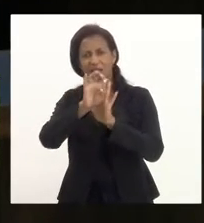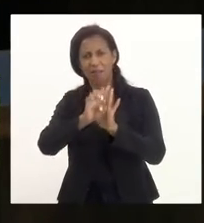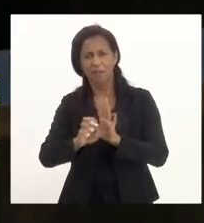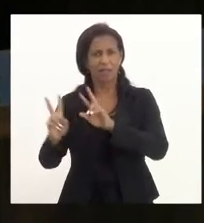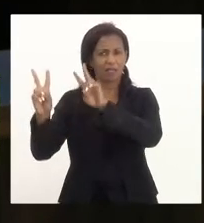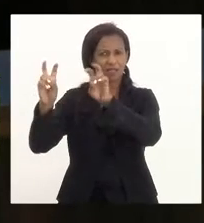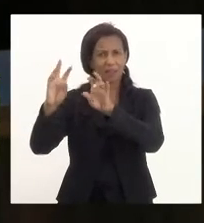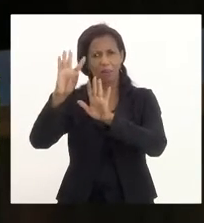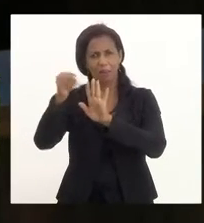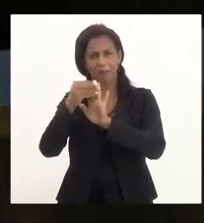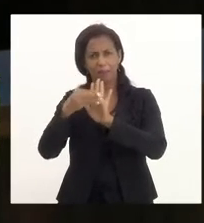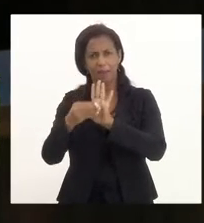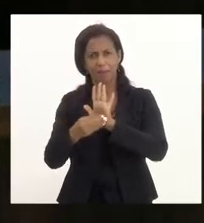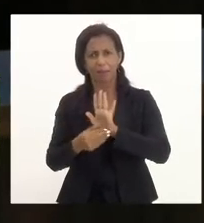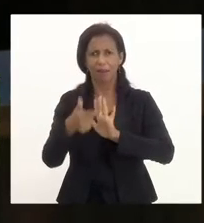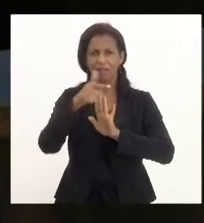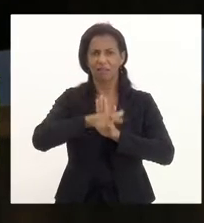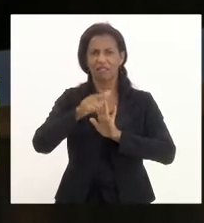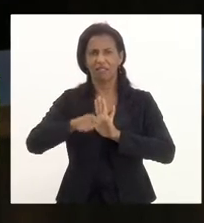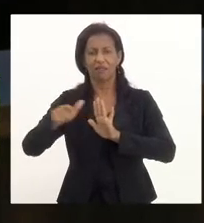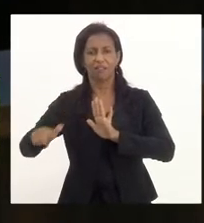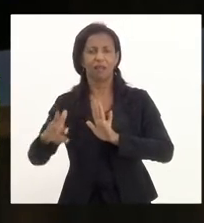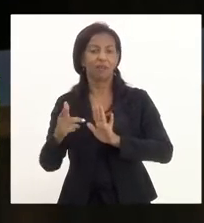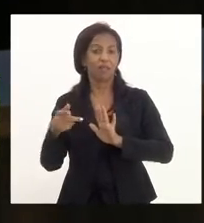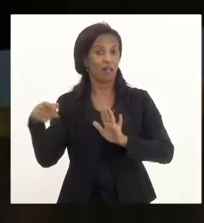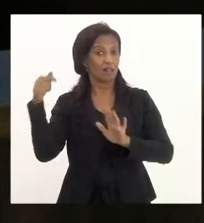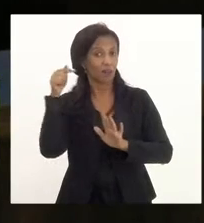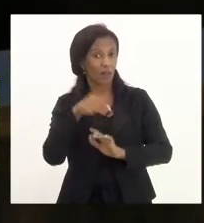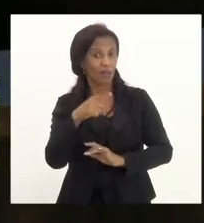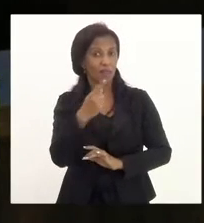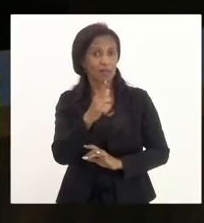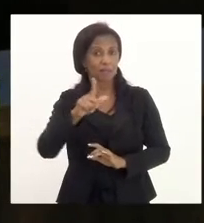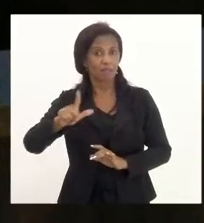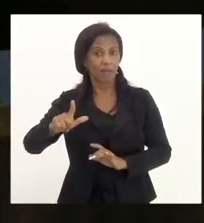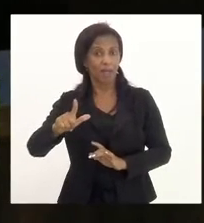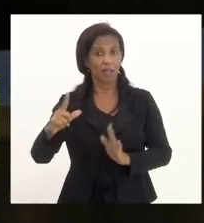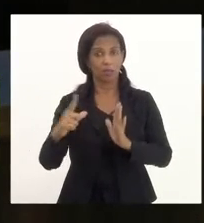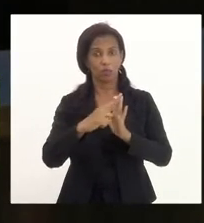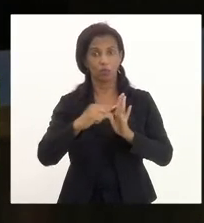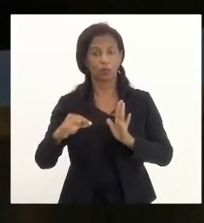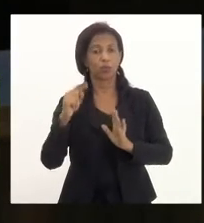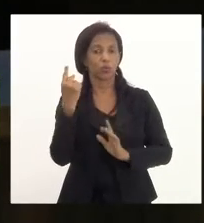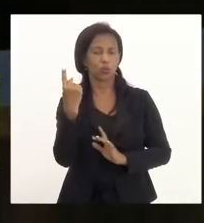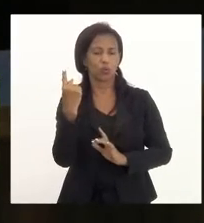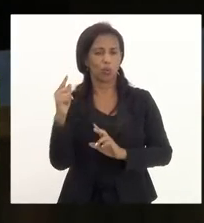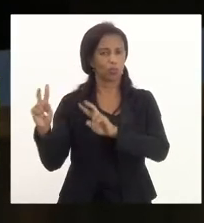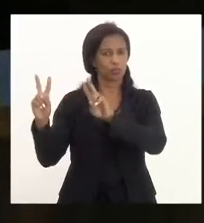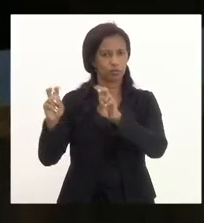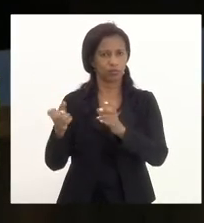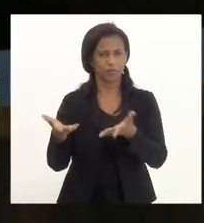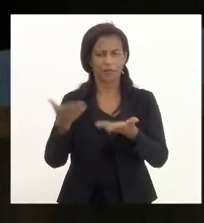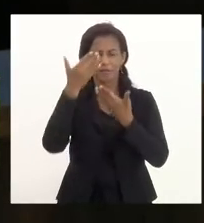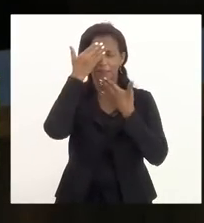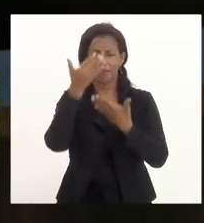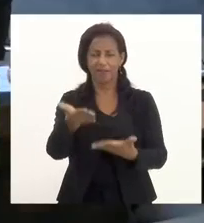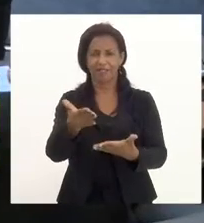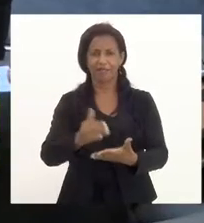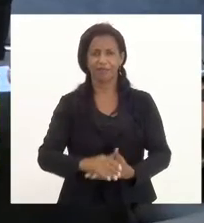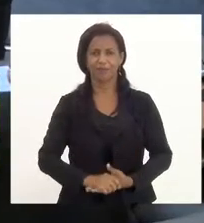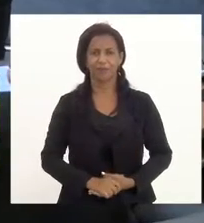sobre mesmo tempo como o senhor colocou eu em relação a esse pl&o ressaltaria essa questão obrigada